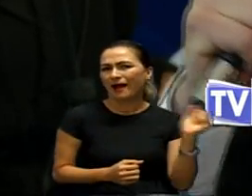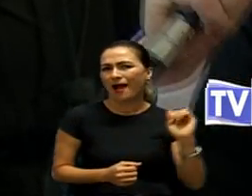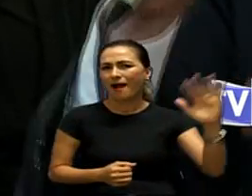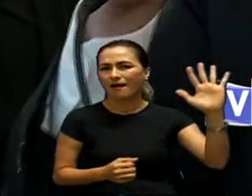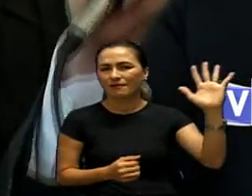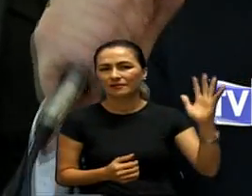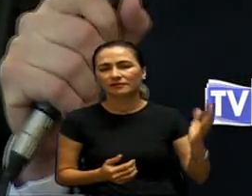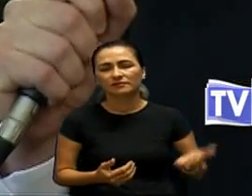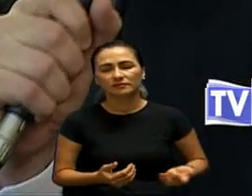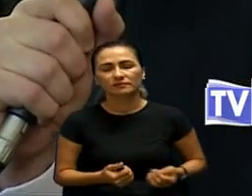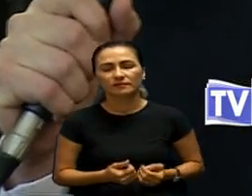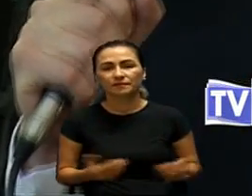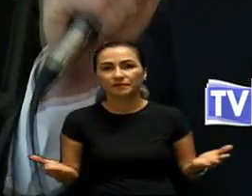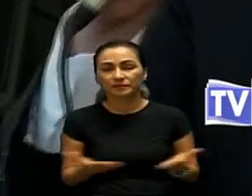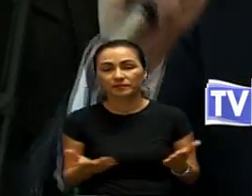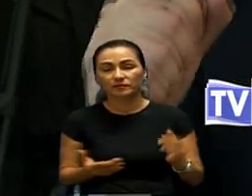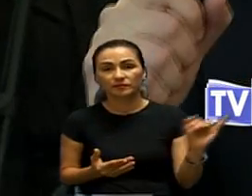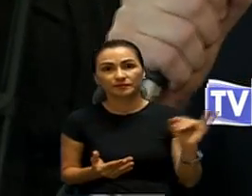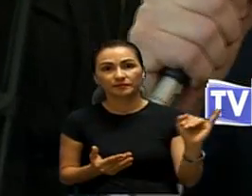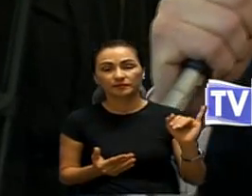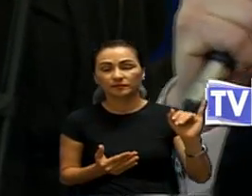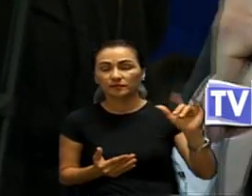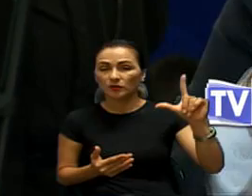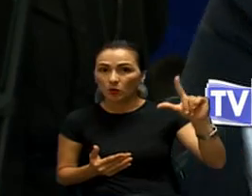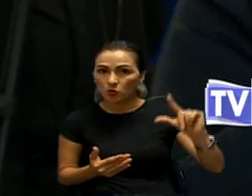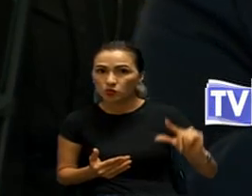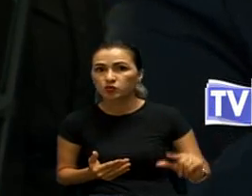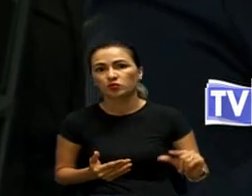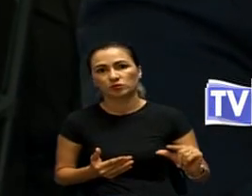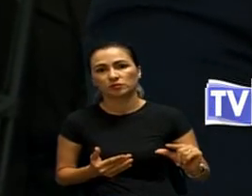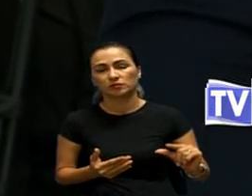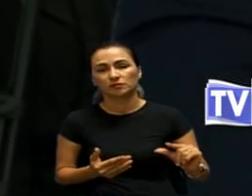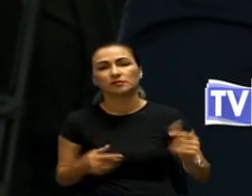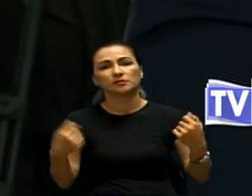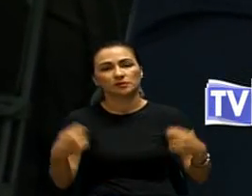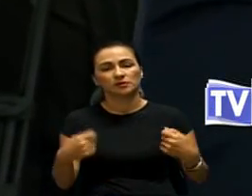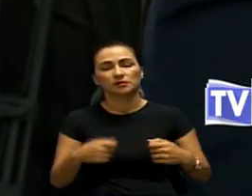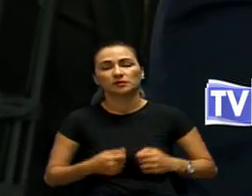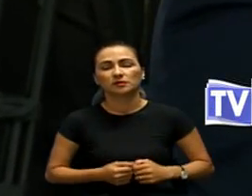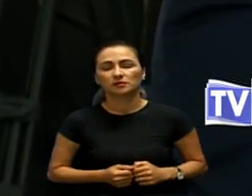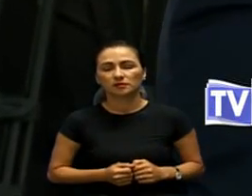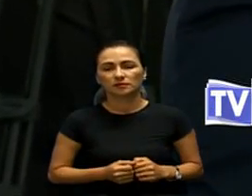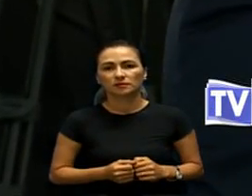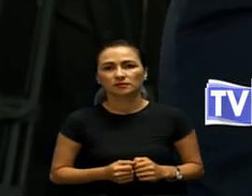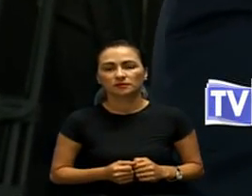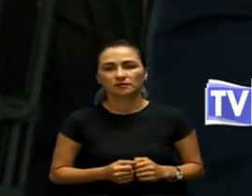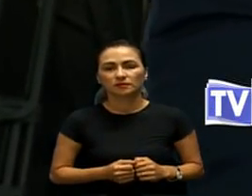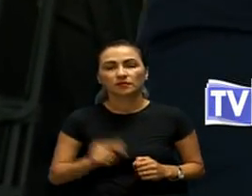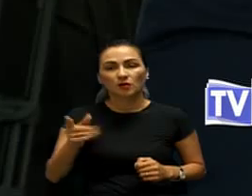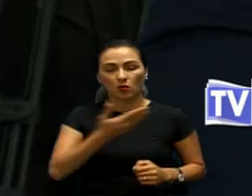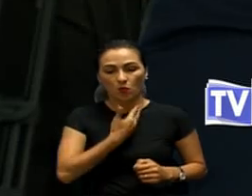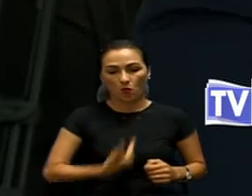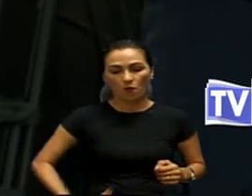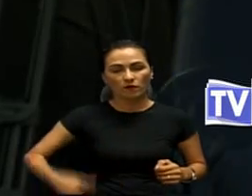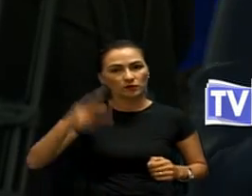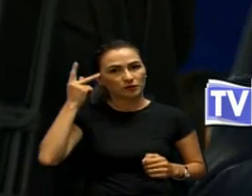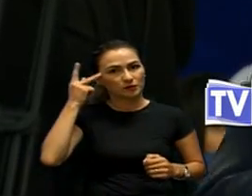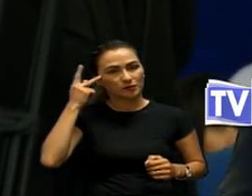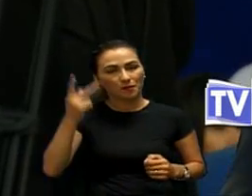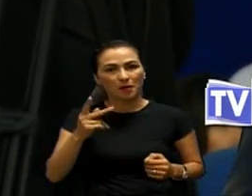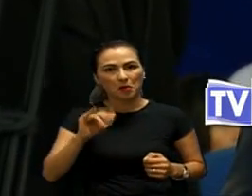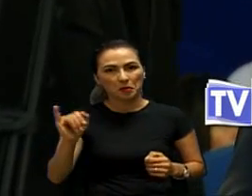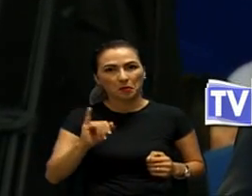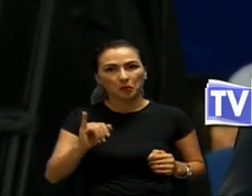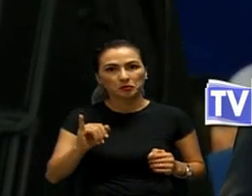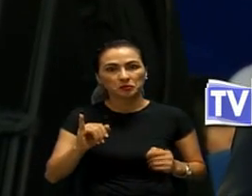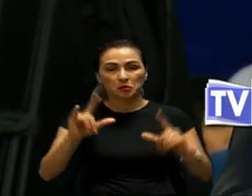a onda agora, é baixar impostos, é diminuir despesas. Temos exemplo do governador de São Paulo. Ele baixou, no seu início, 2 impostos. Parabéns para